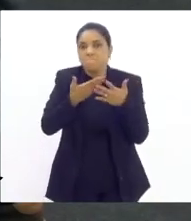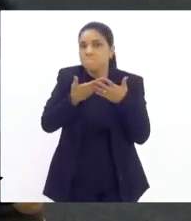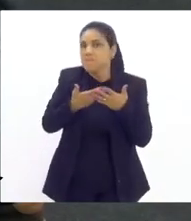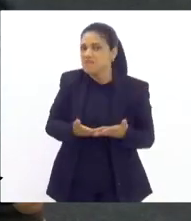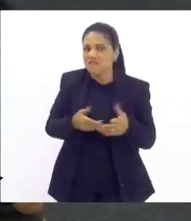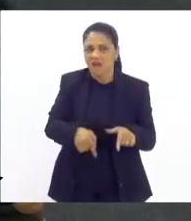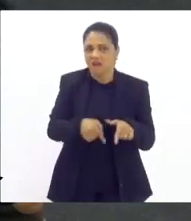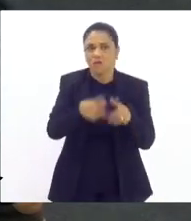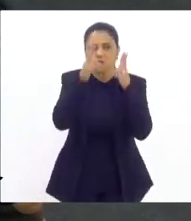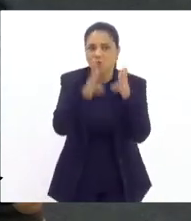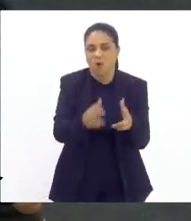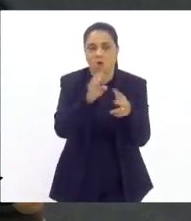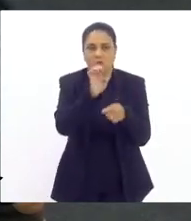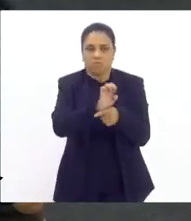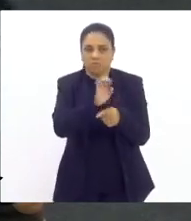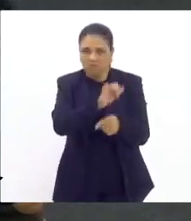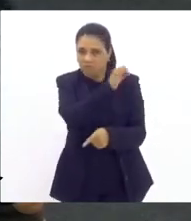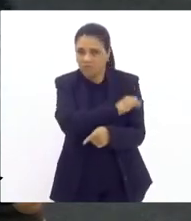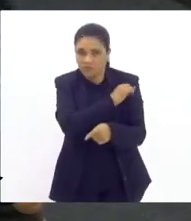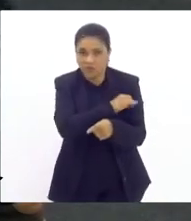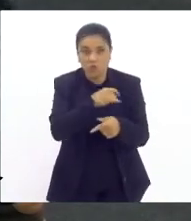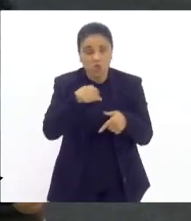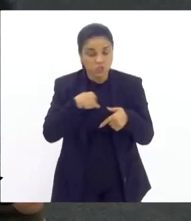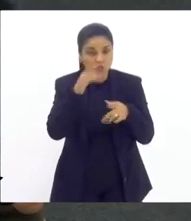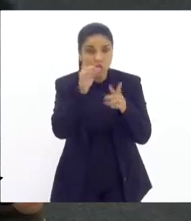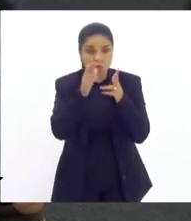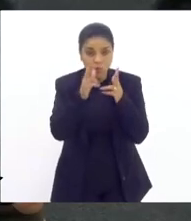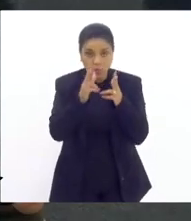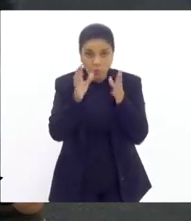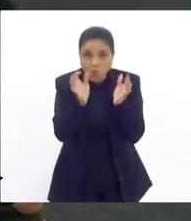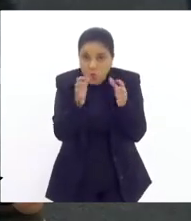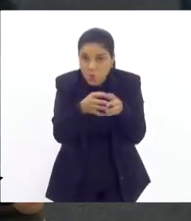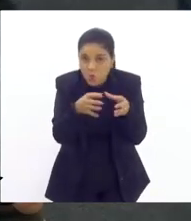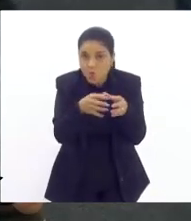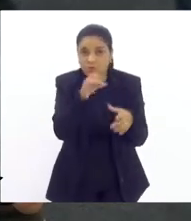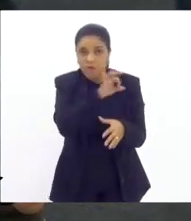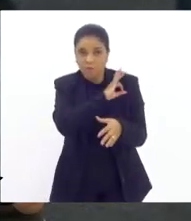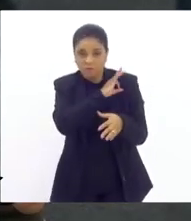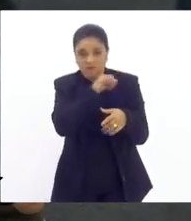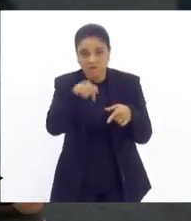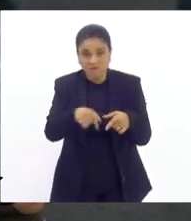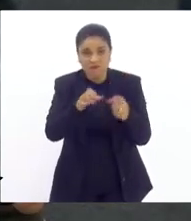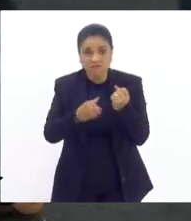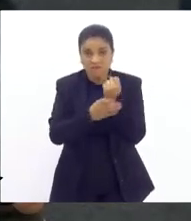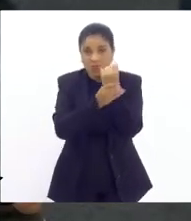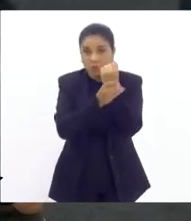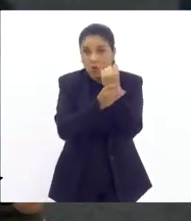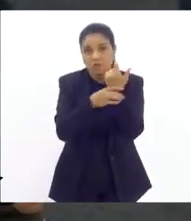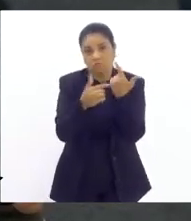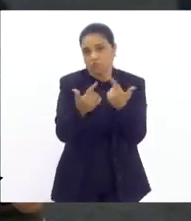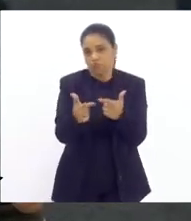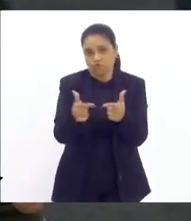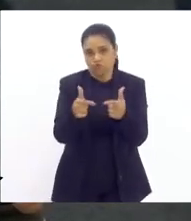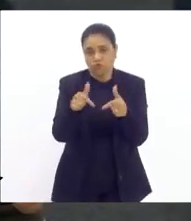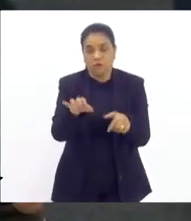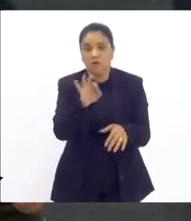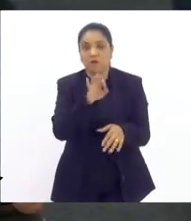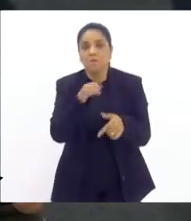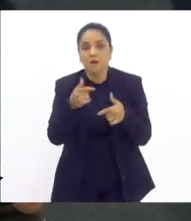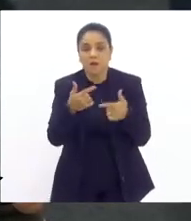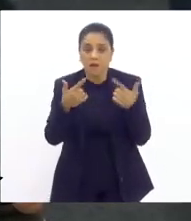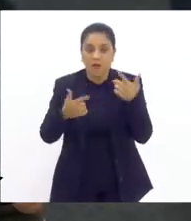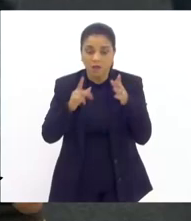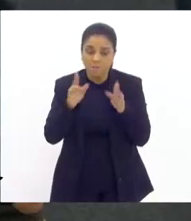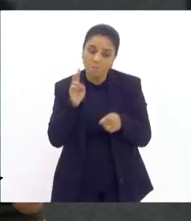se nossos policiais já estavam de braços atados para dar segurança à população devido a todas as limitações sobre argumentos de direitos humanos